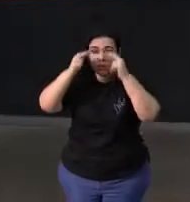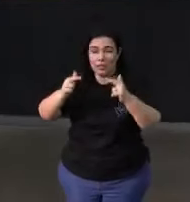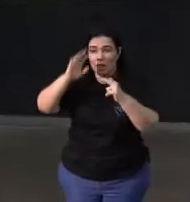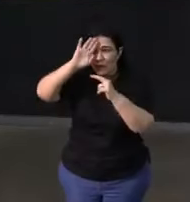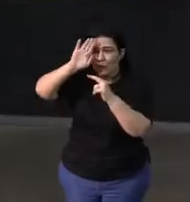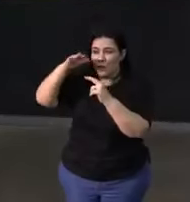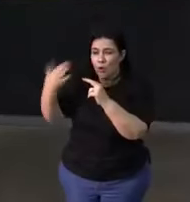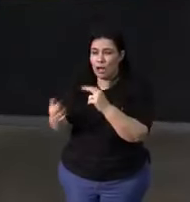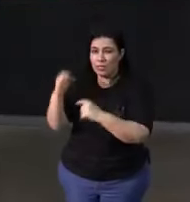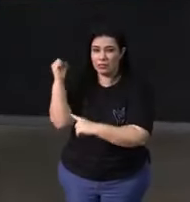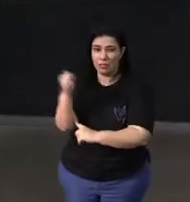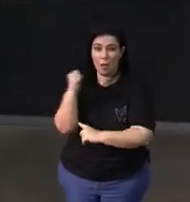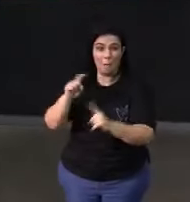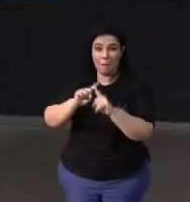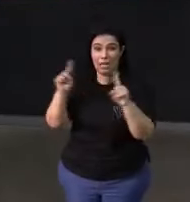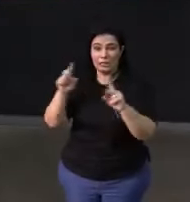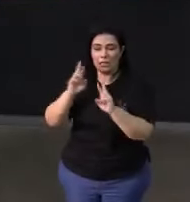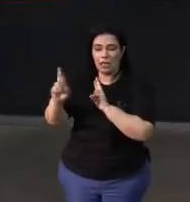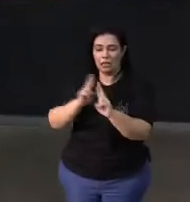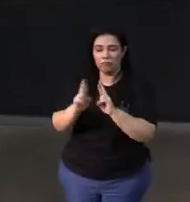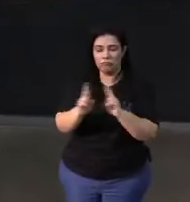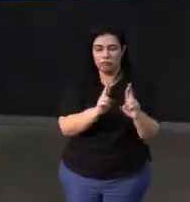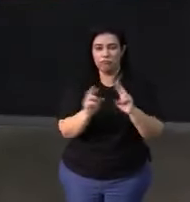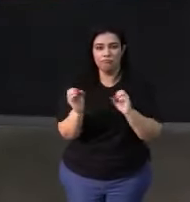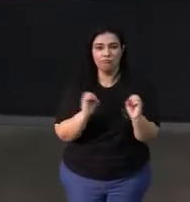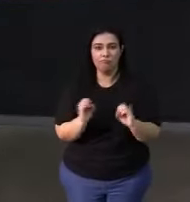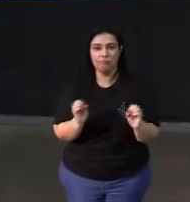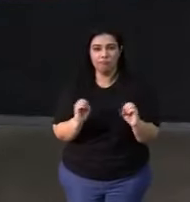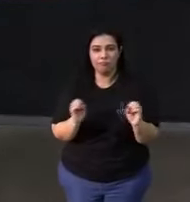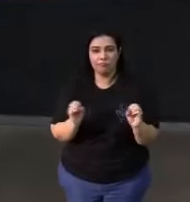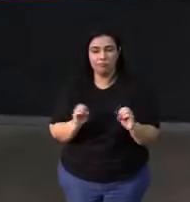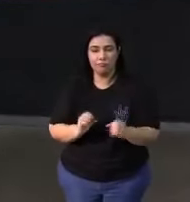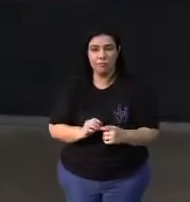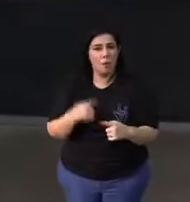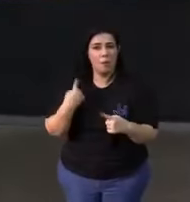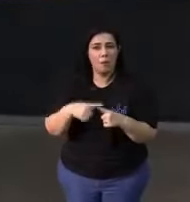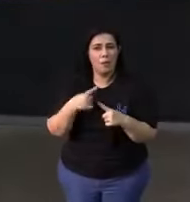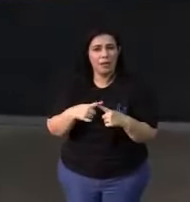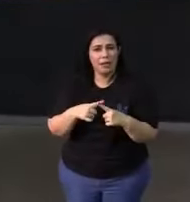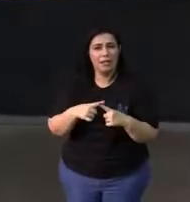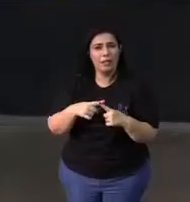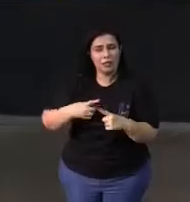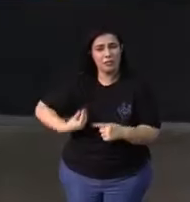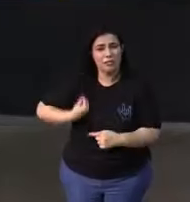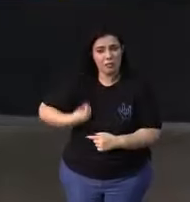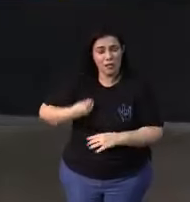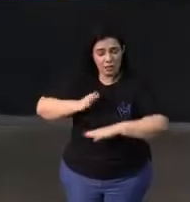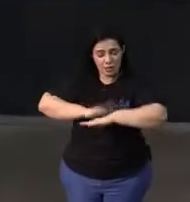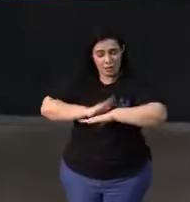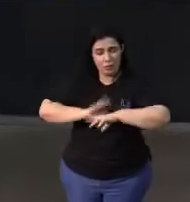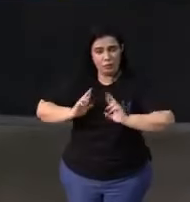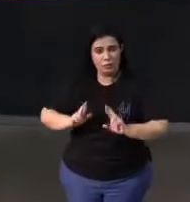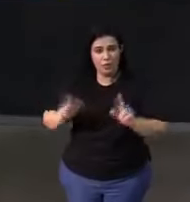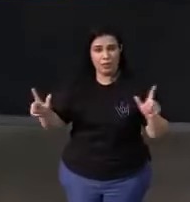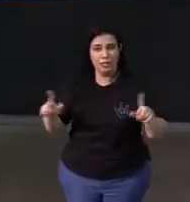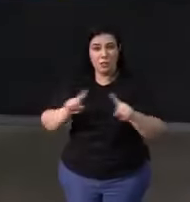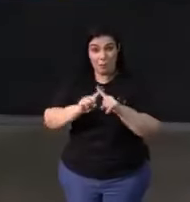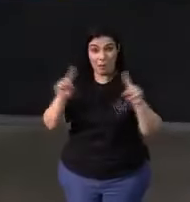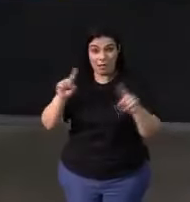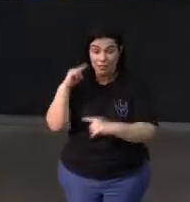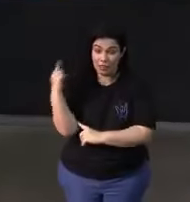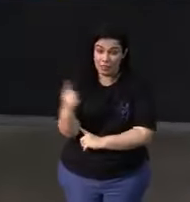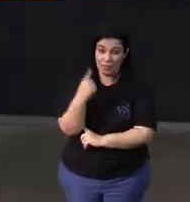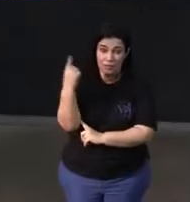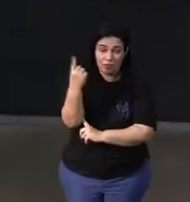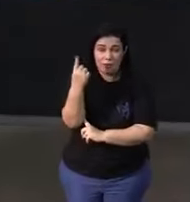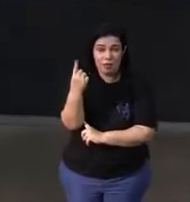respeitava e honrava Saul, mas não teve comunhão, não teve mesa com Saul. porque eles estavam vivendo tempos diferentes, mas Davi